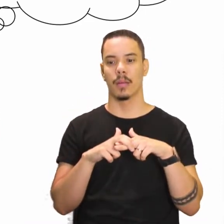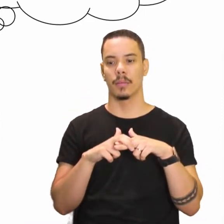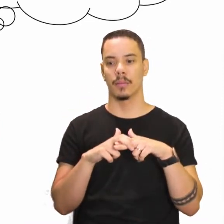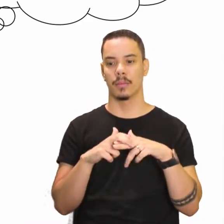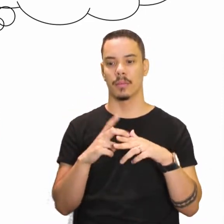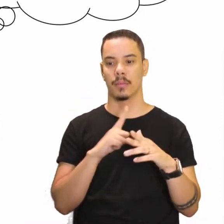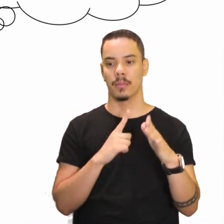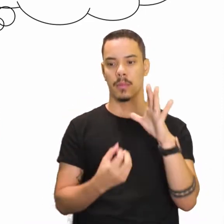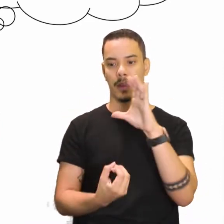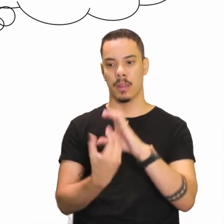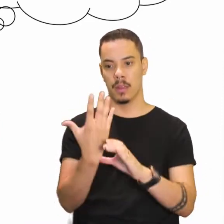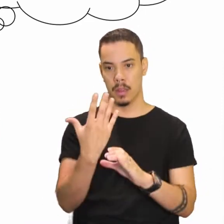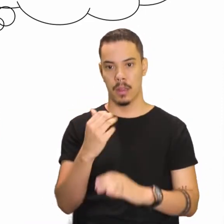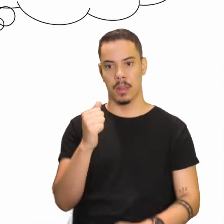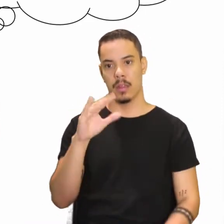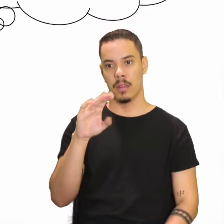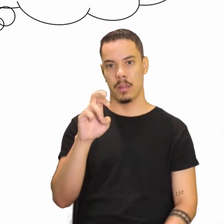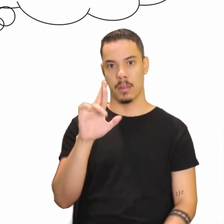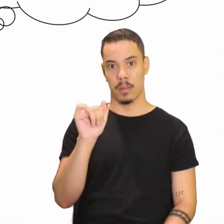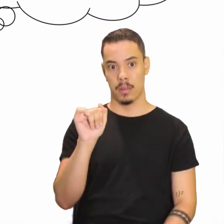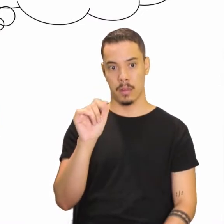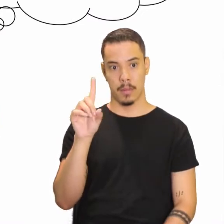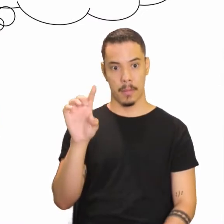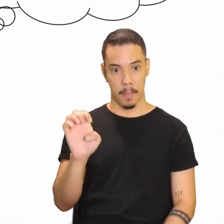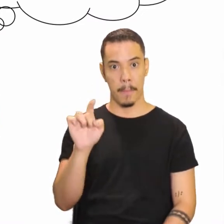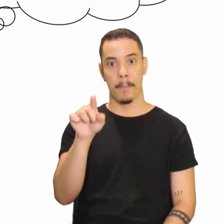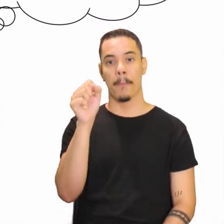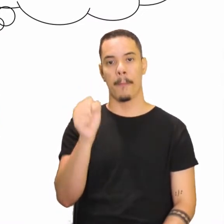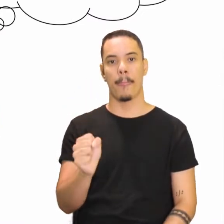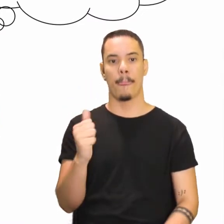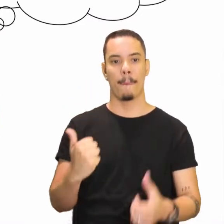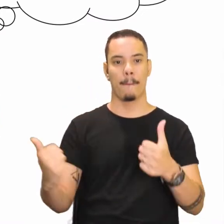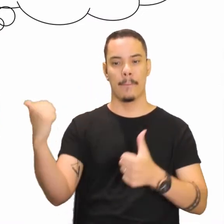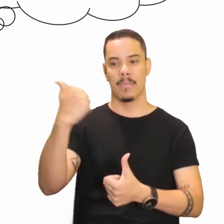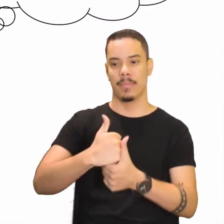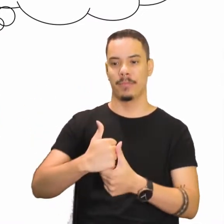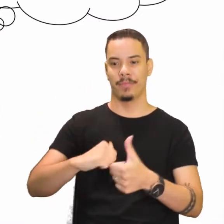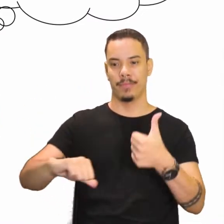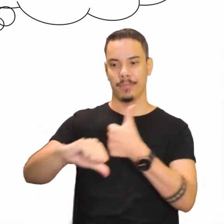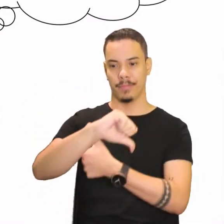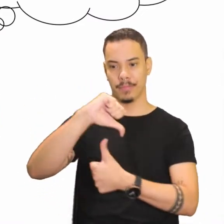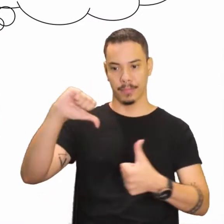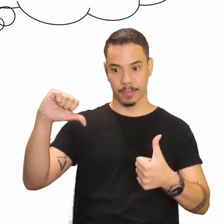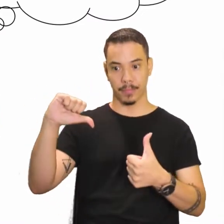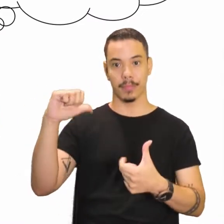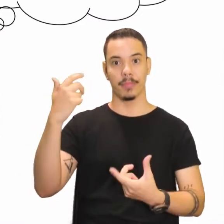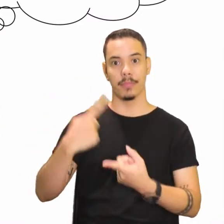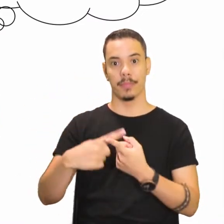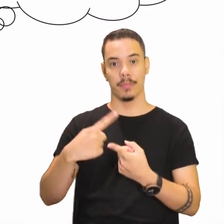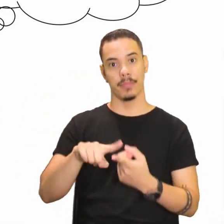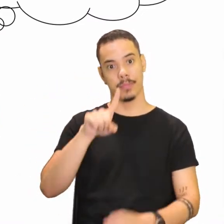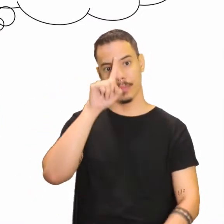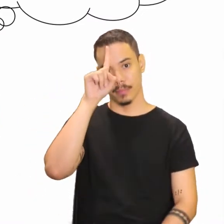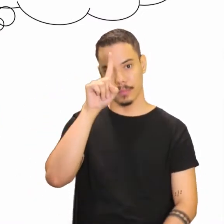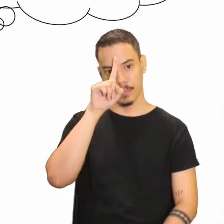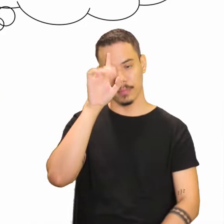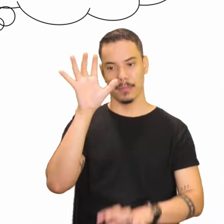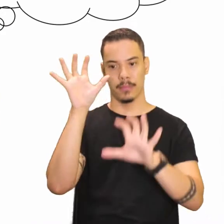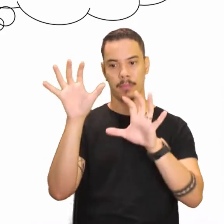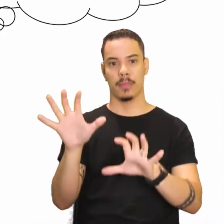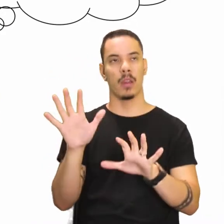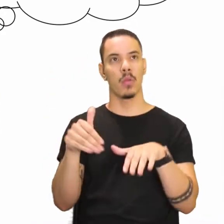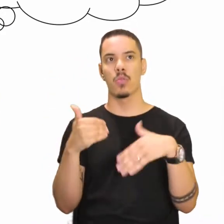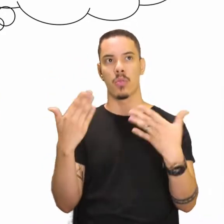apareceu acerca de, você pode fazer essa troca. Quer dizer, esta ideia aqui. Qual é